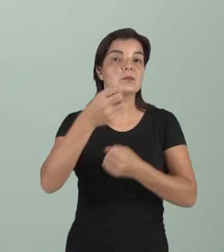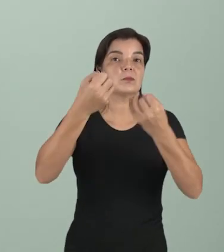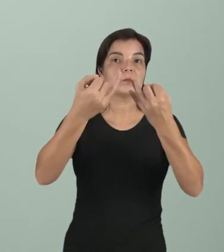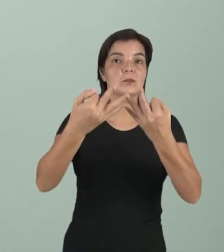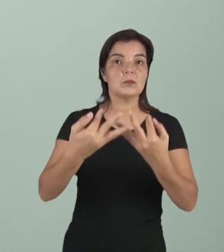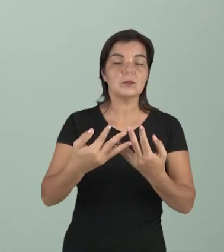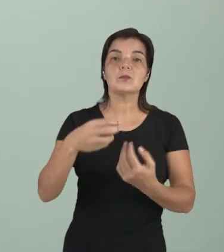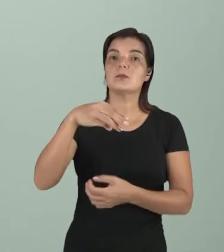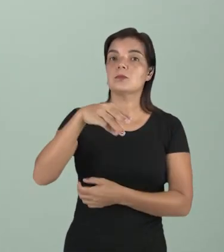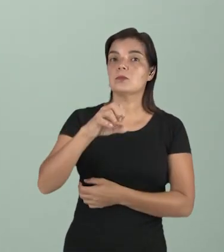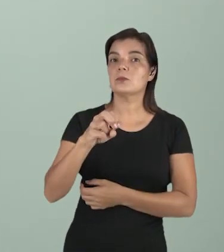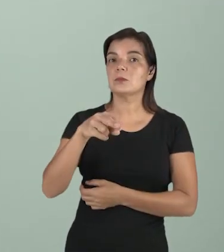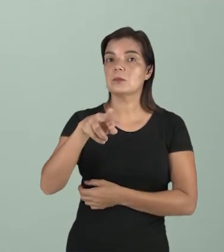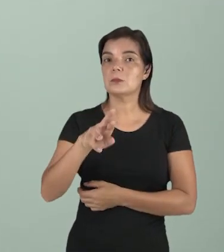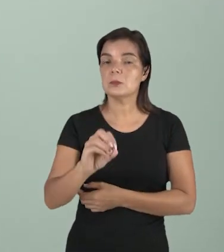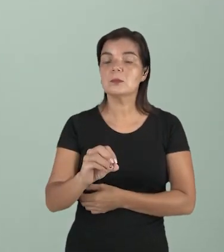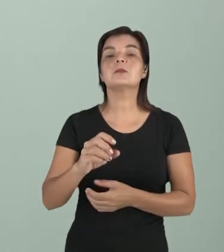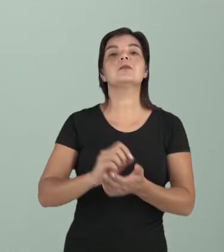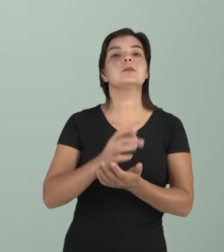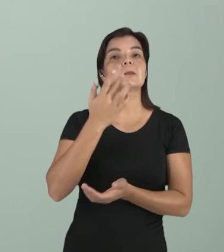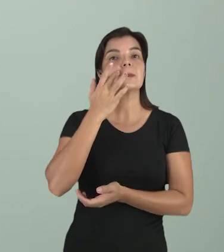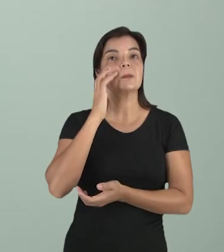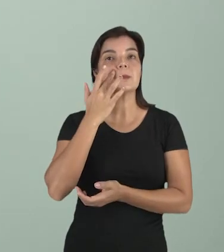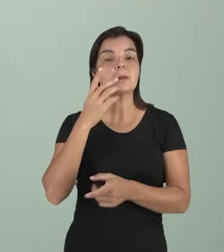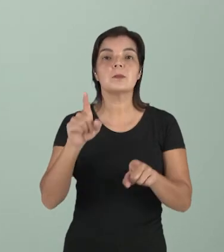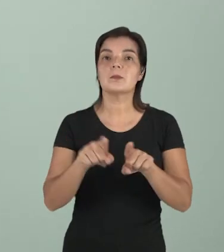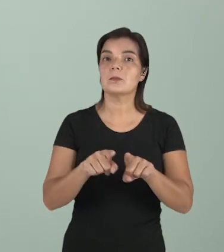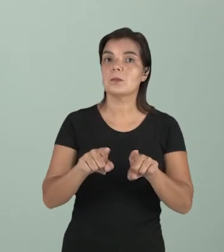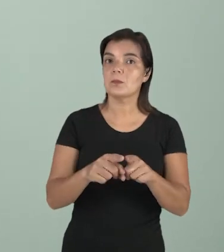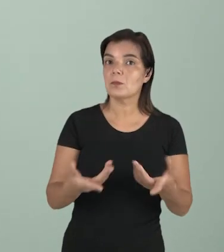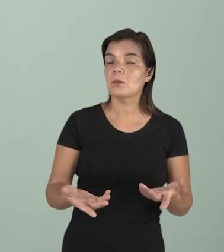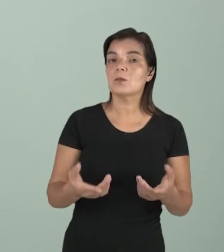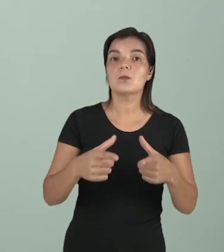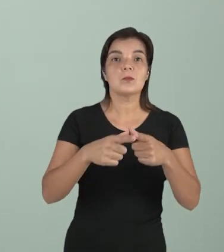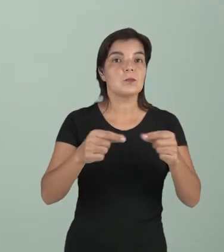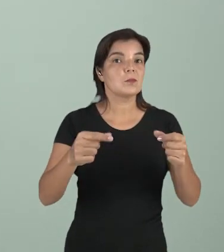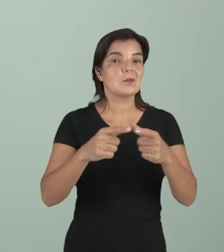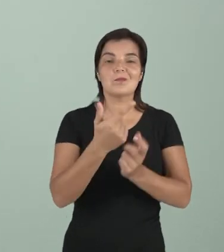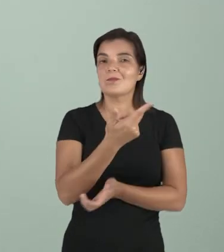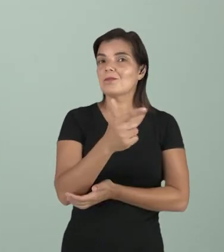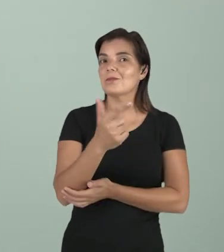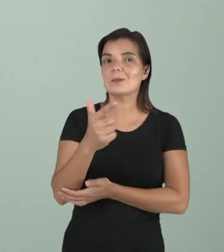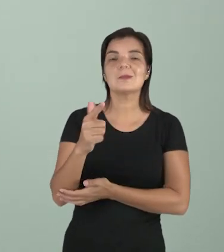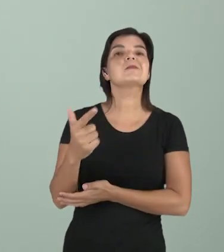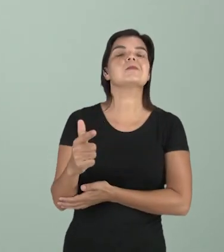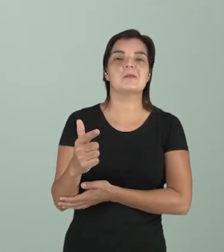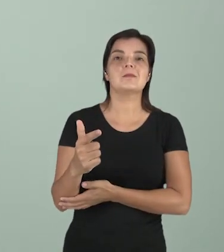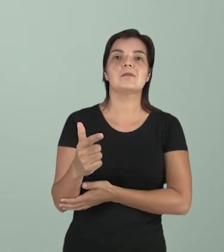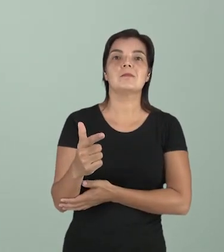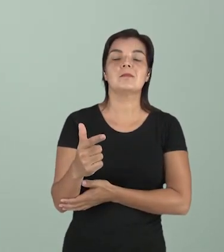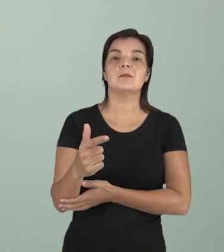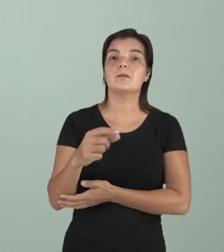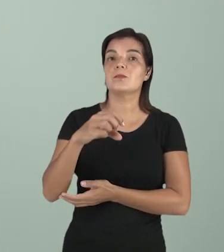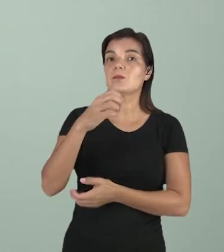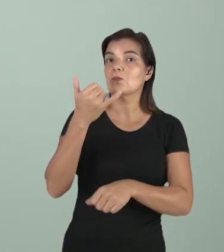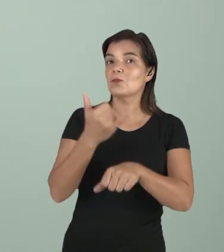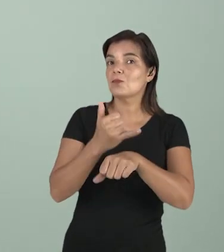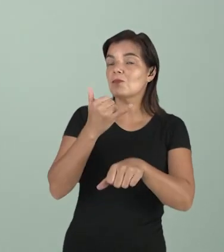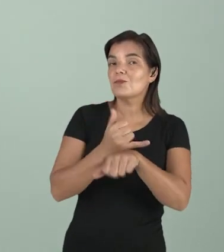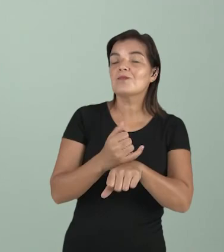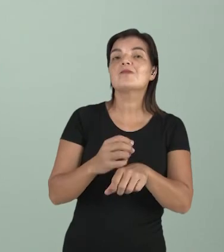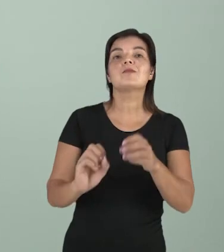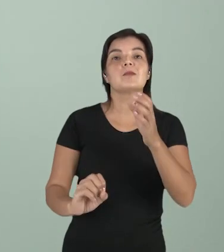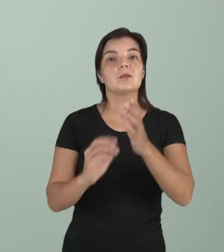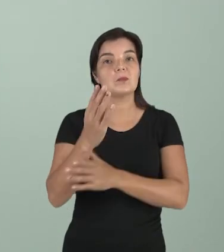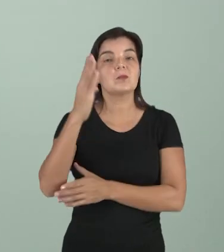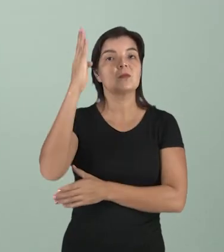sobre minérios no Japão, ouro no Japão. Pessoal, o Japão ele não possui, né, essa extração de minérios, como por exemplo acontece